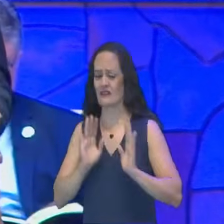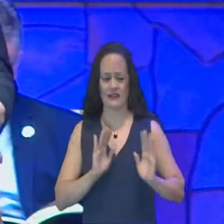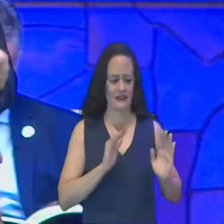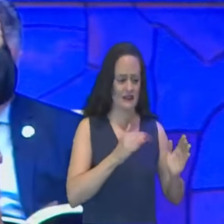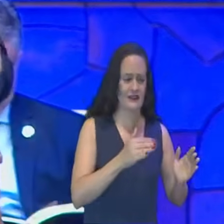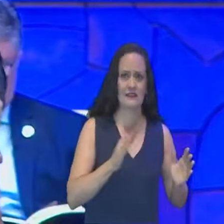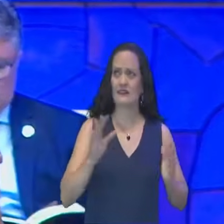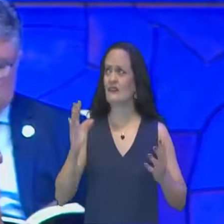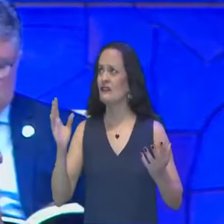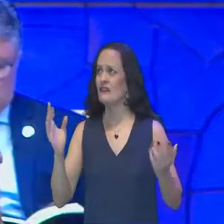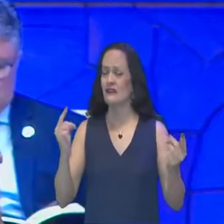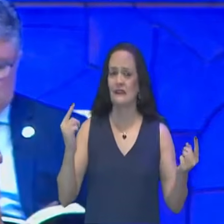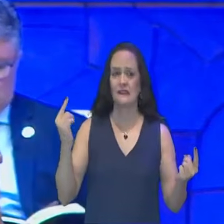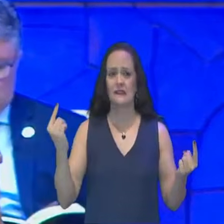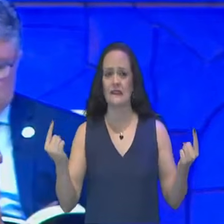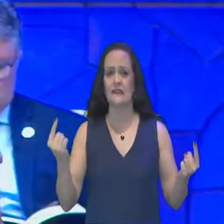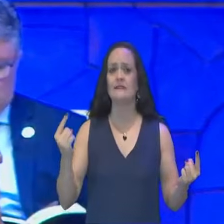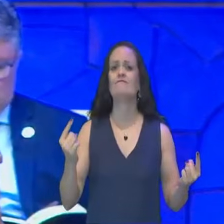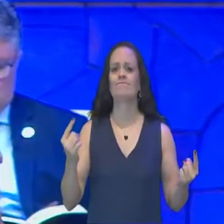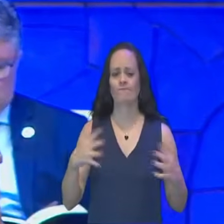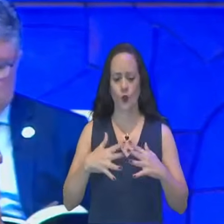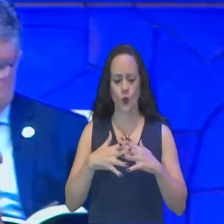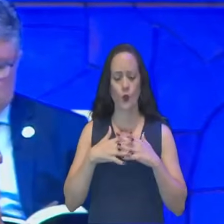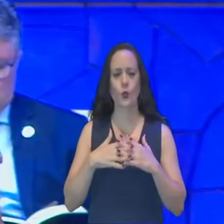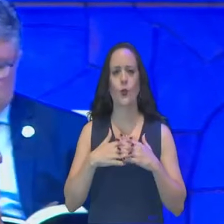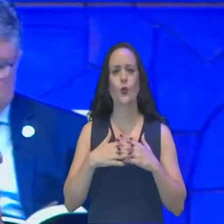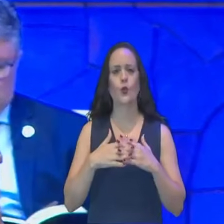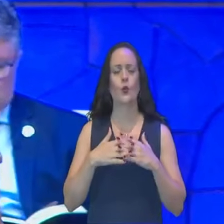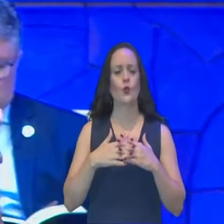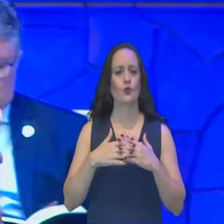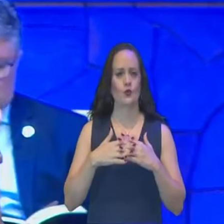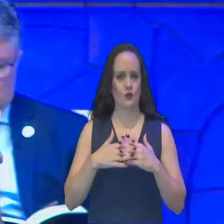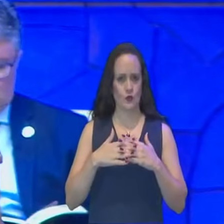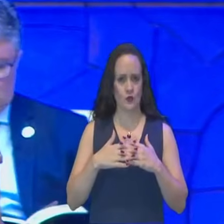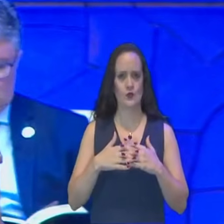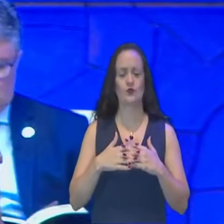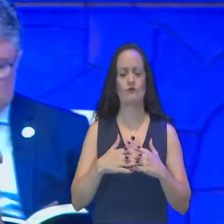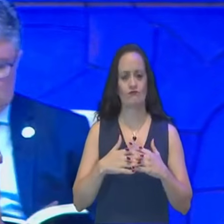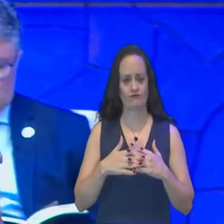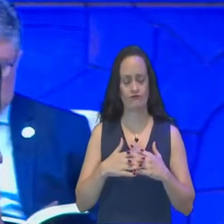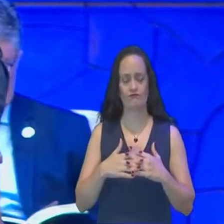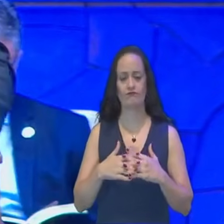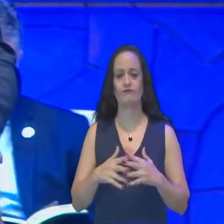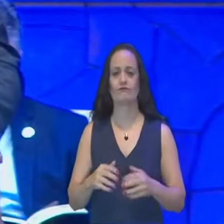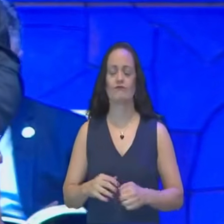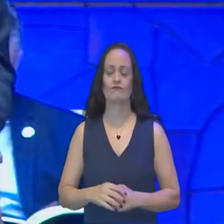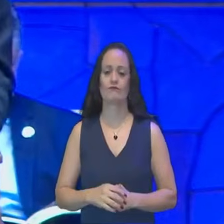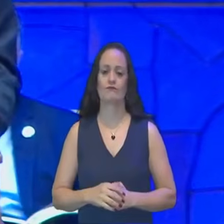por vezes ancorados na nossa validação humana e mundana,